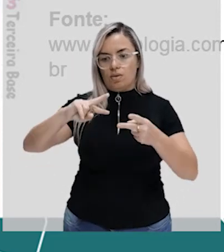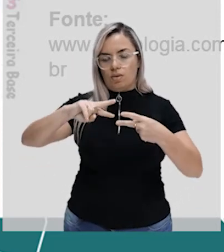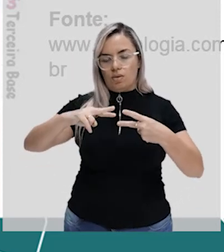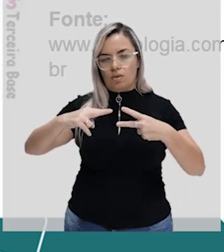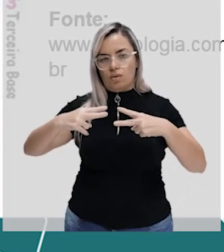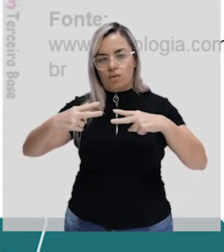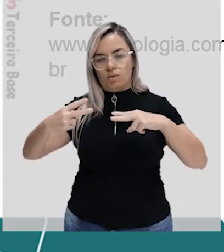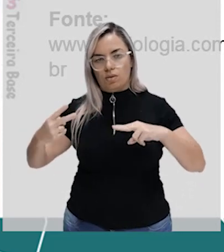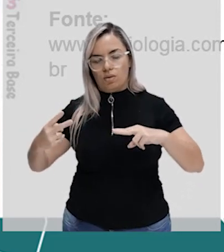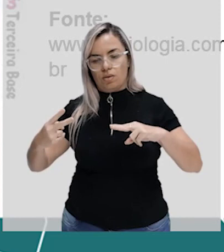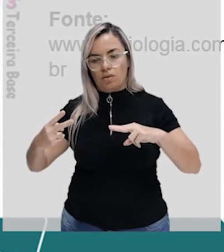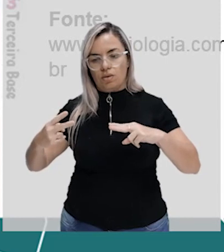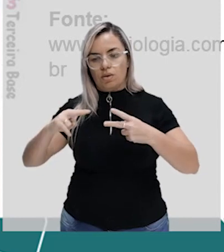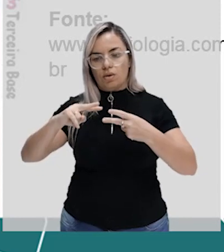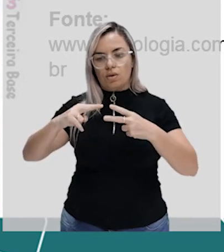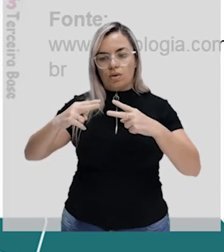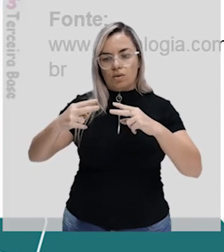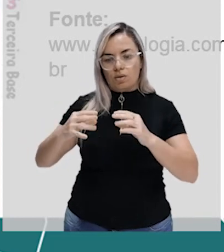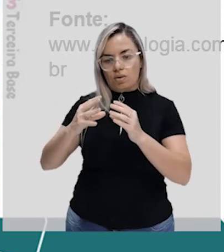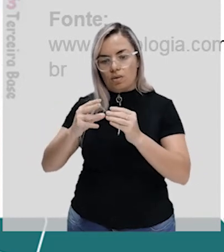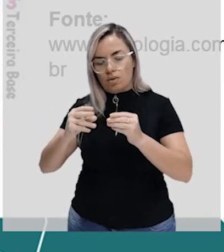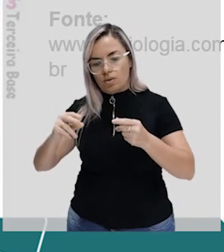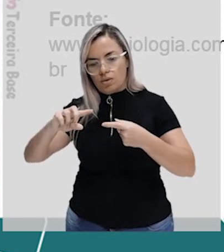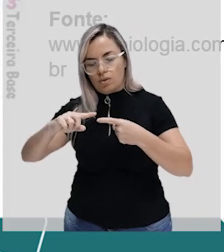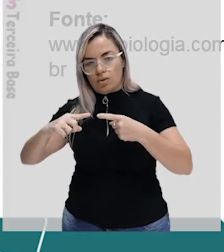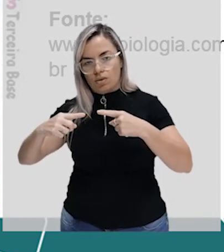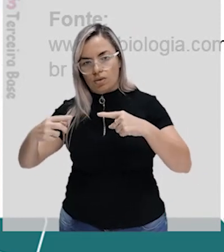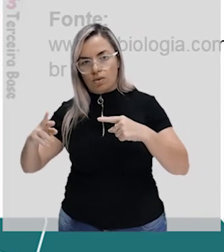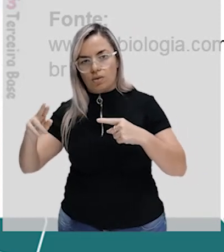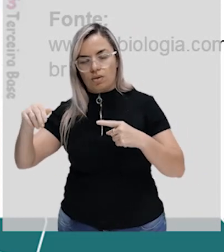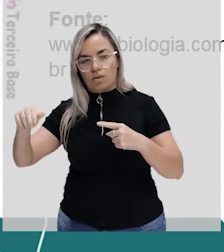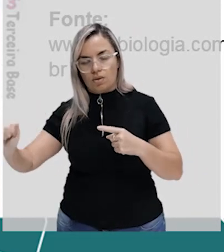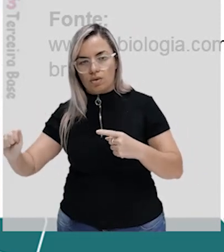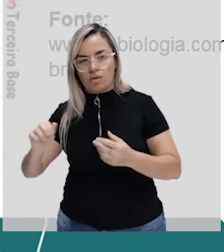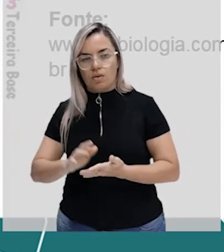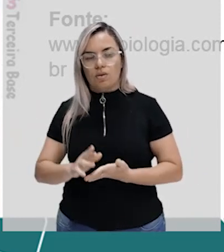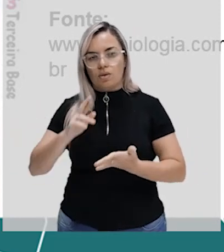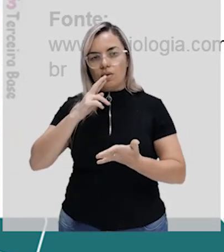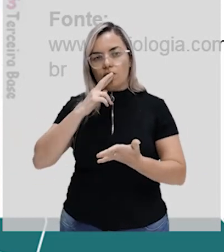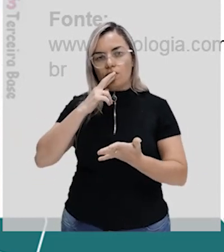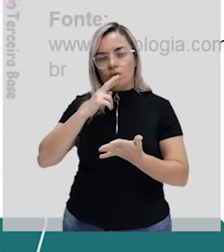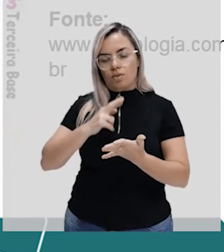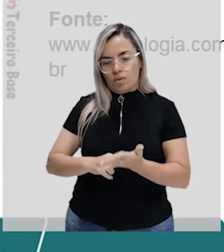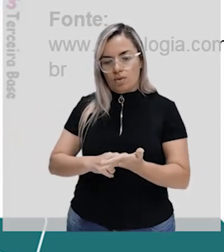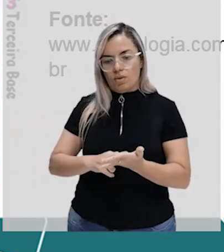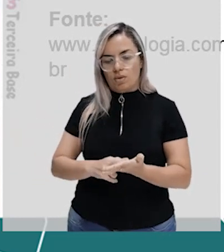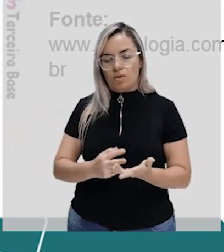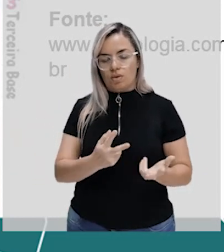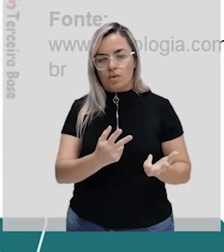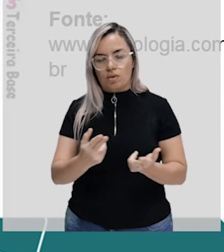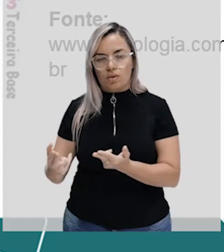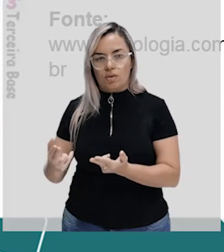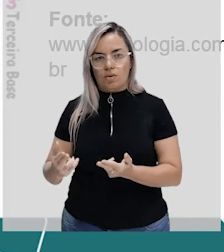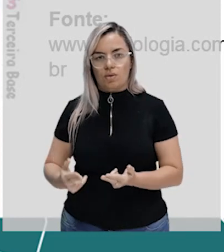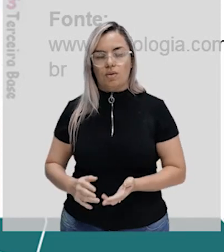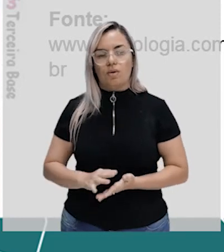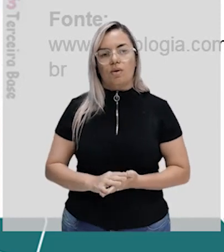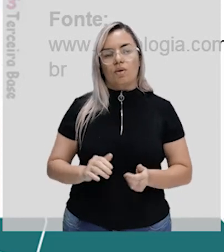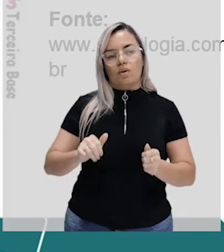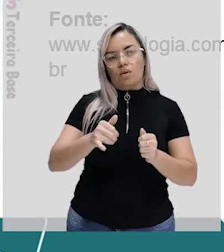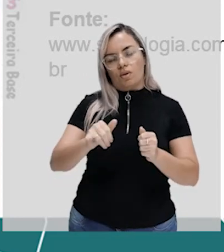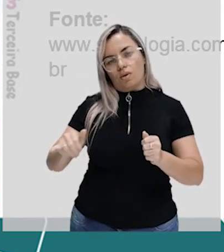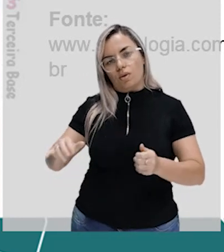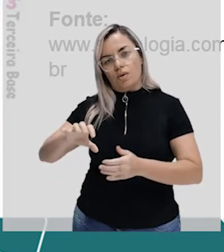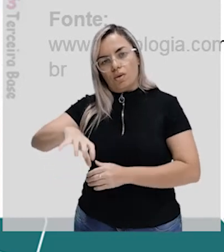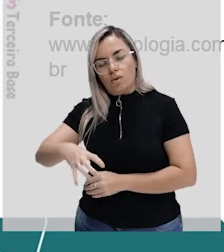degenerado. Por quê? Porque eu posso ter códons sinônimos que vão resultar em um mesmo aminoácido. Então, se